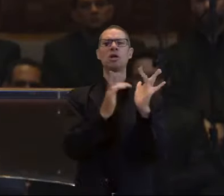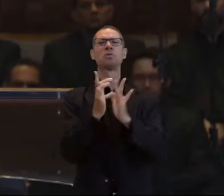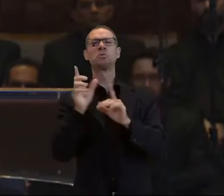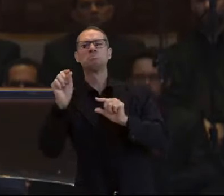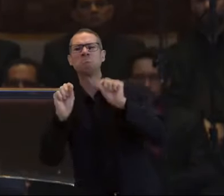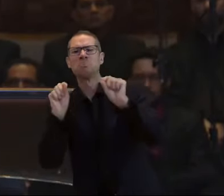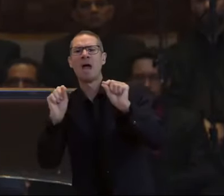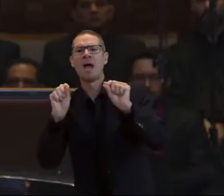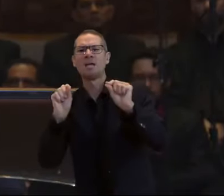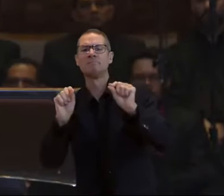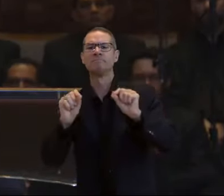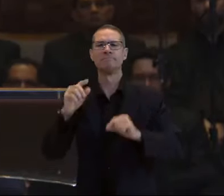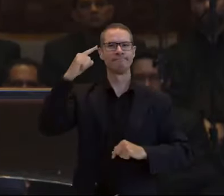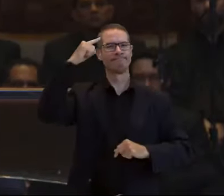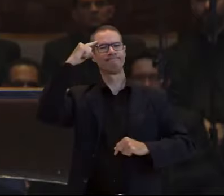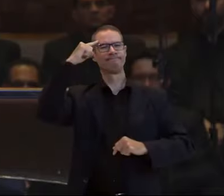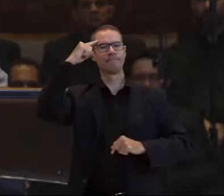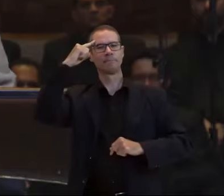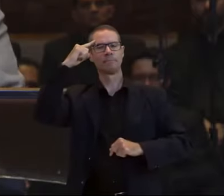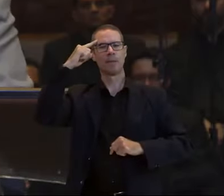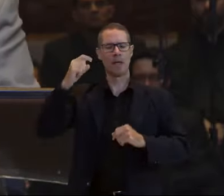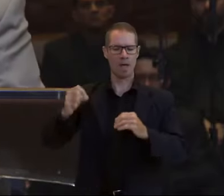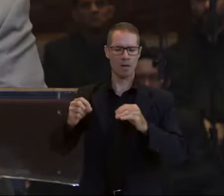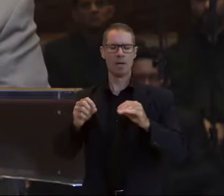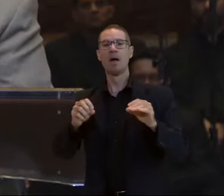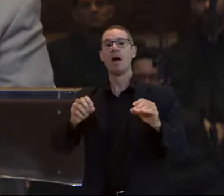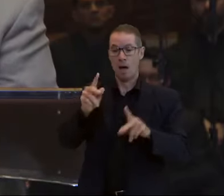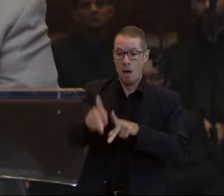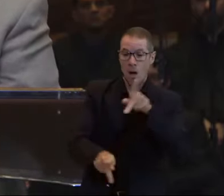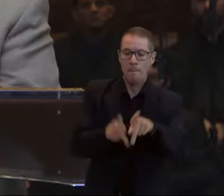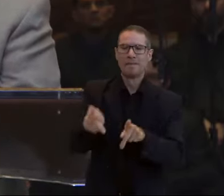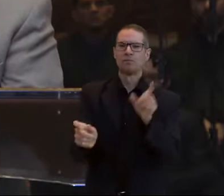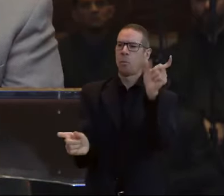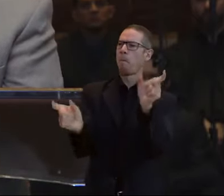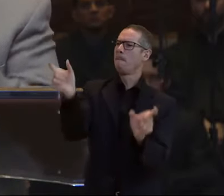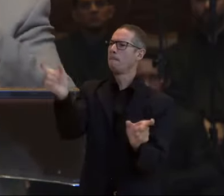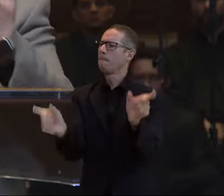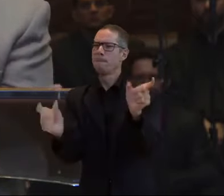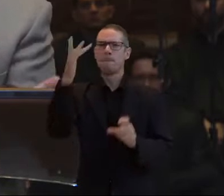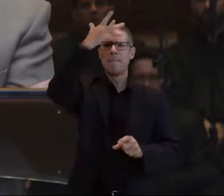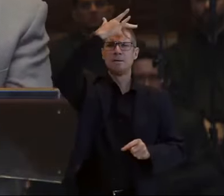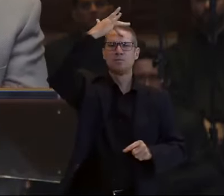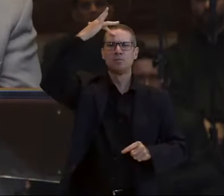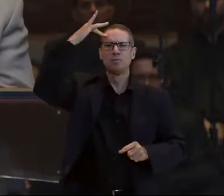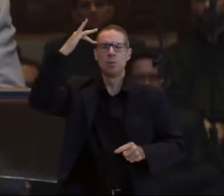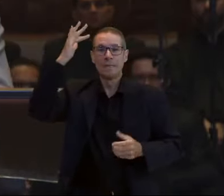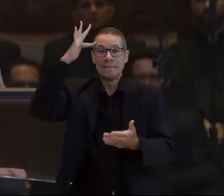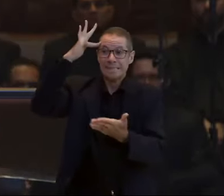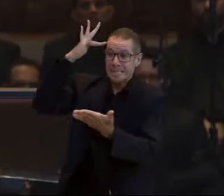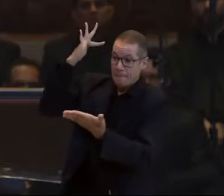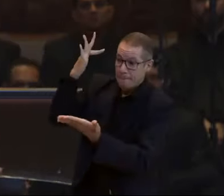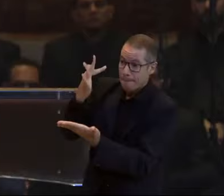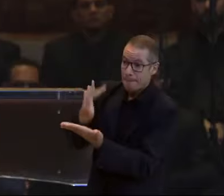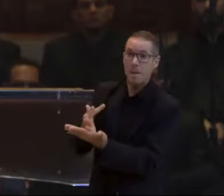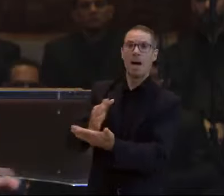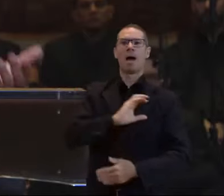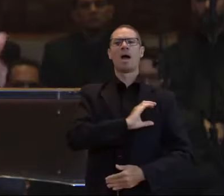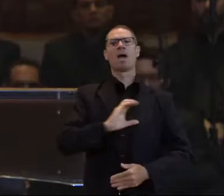a gente vai aprender na palavra que ela é formada pelas pessoas que, pela sua profissão de fé em